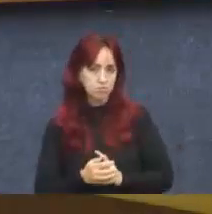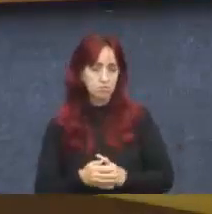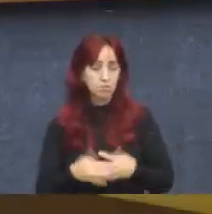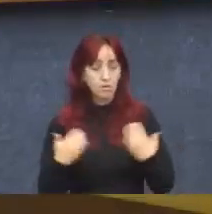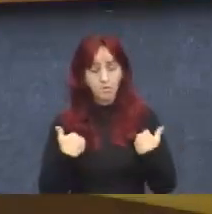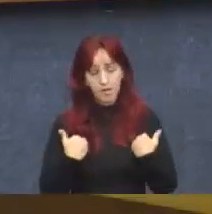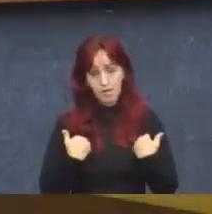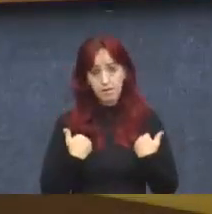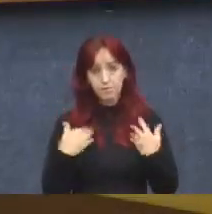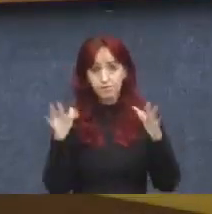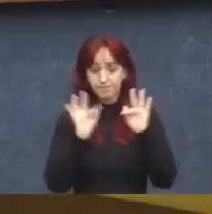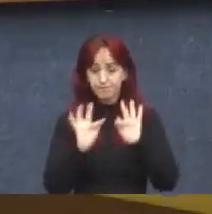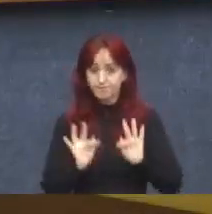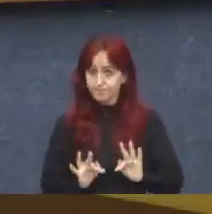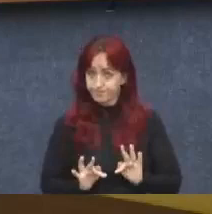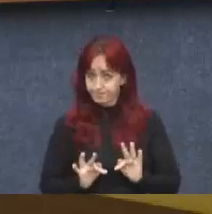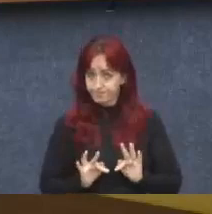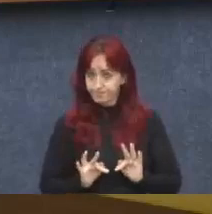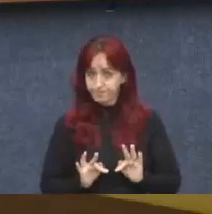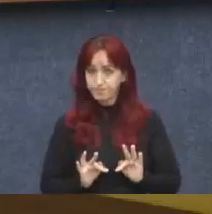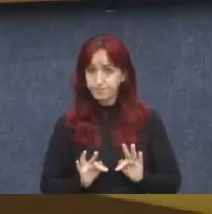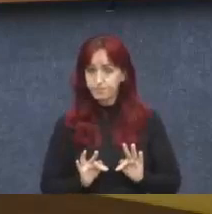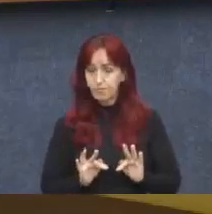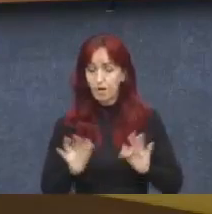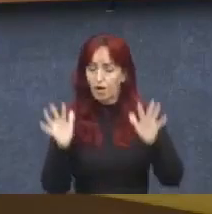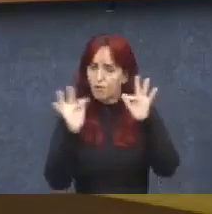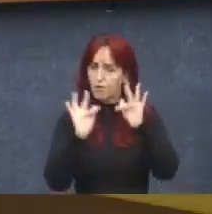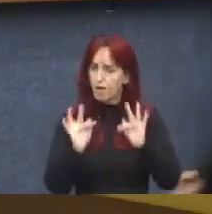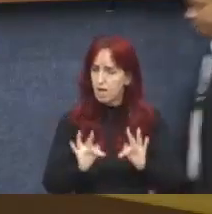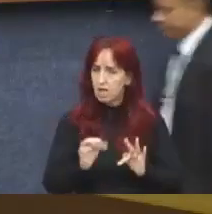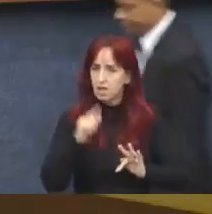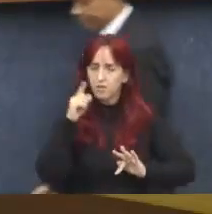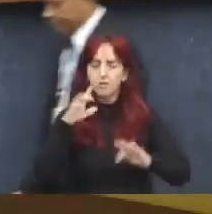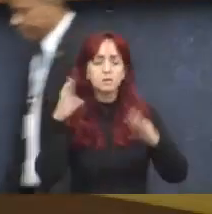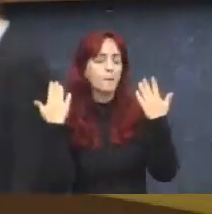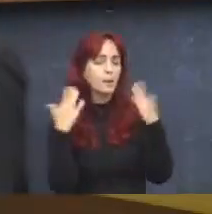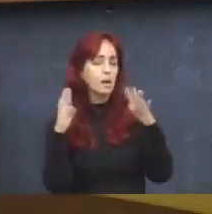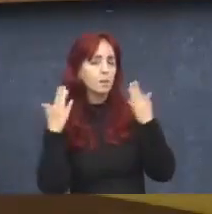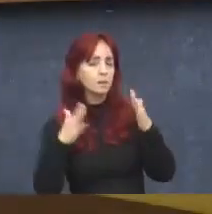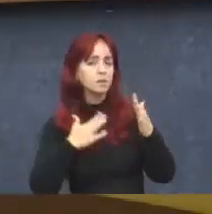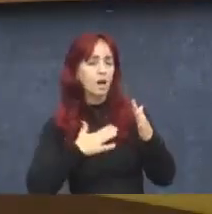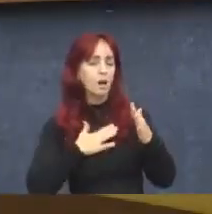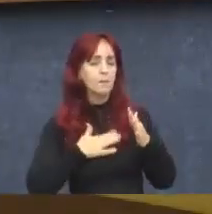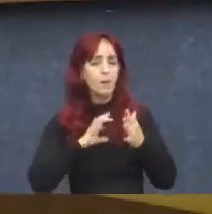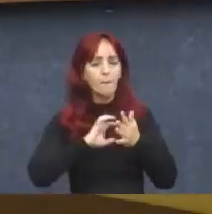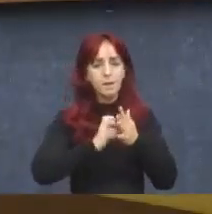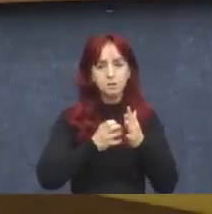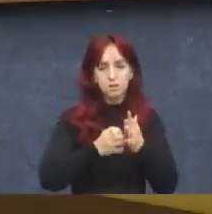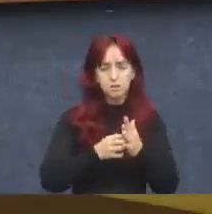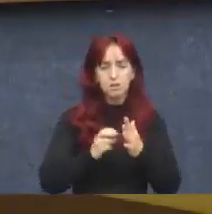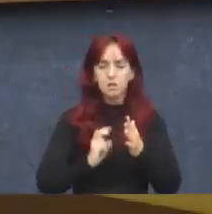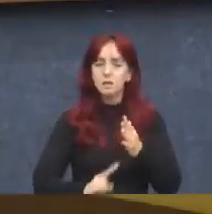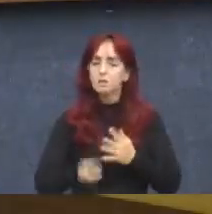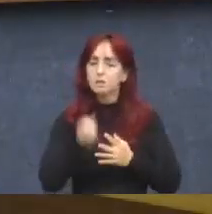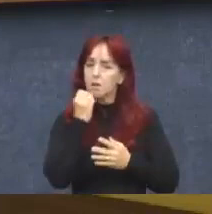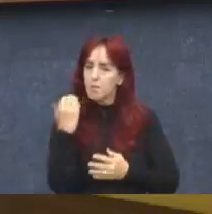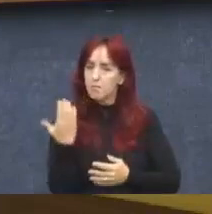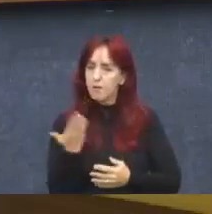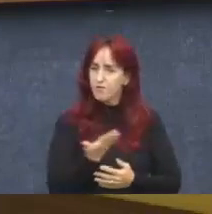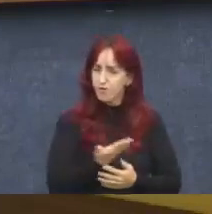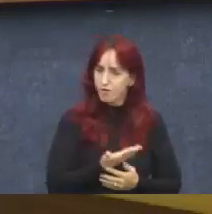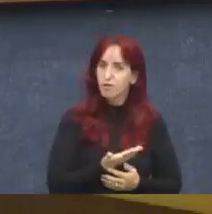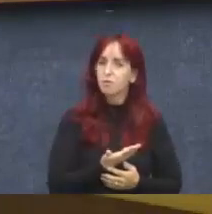fico feliz do senhor parabenizar o meu partido. O senhor é sempre bem-vindo, ainda mais um